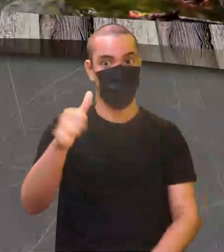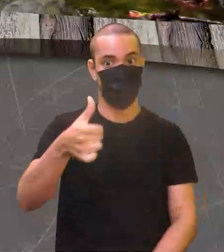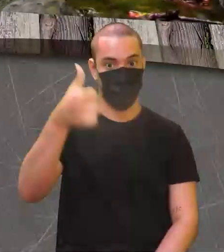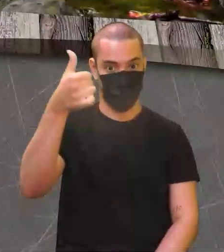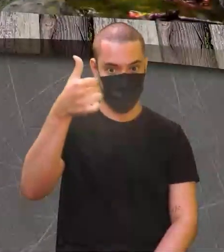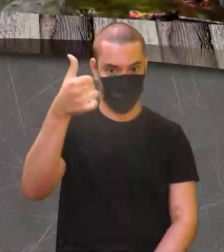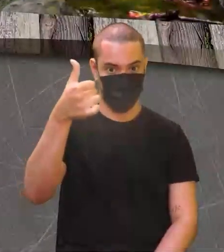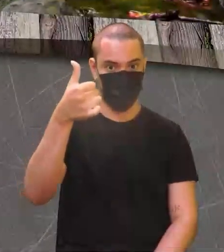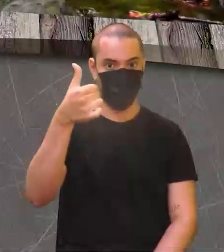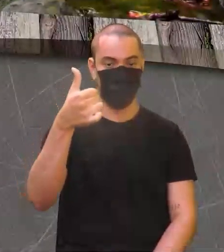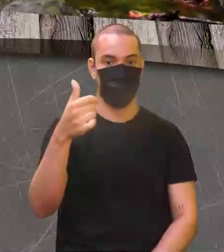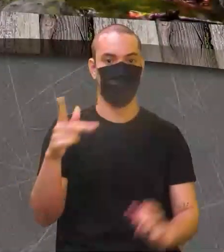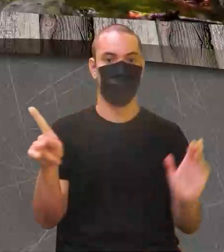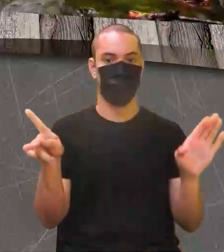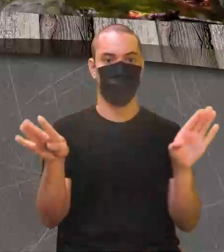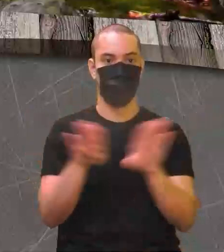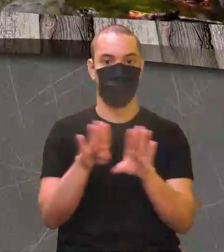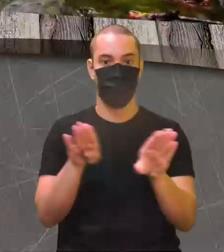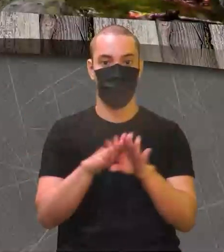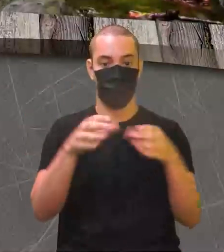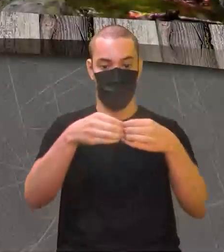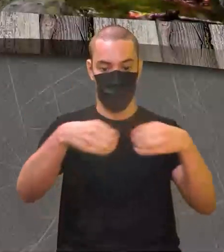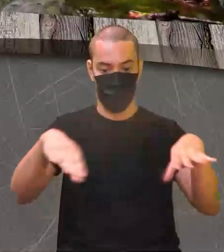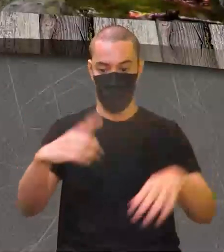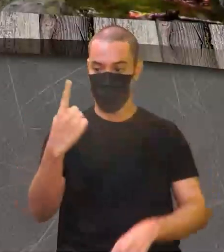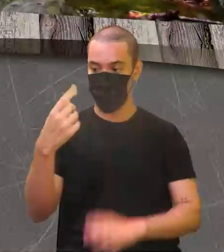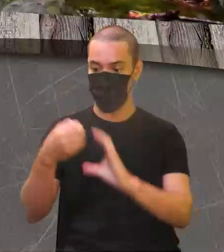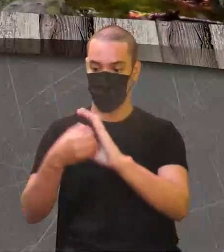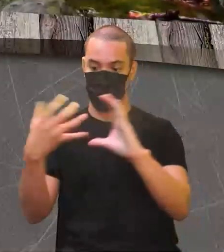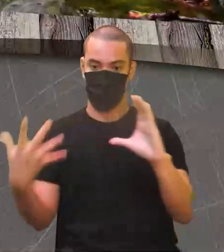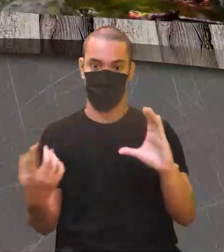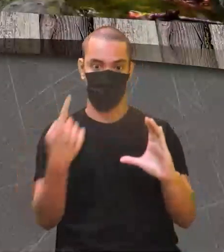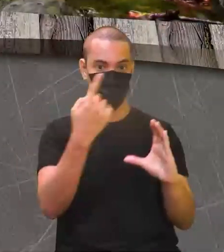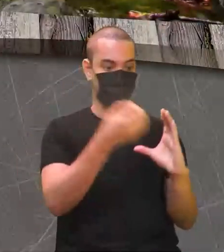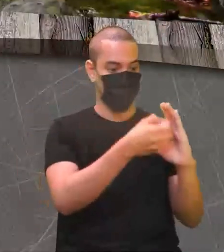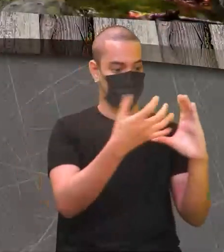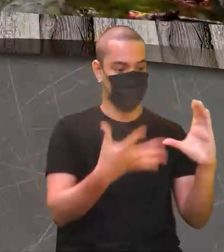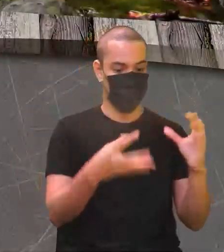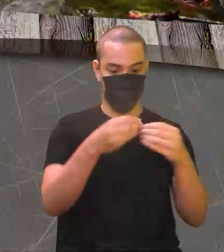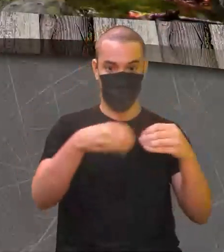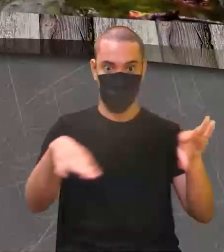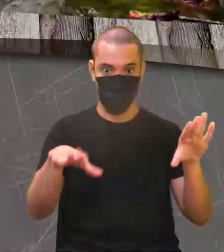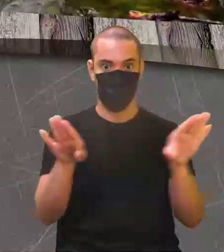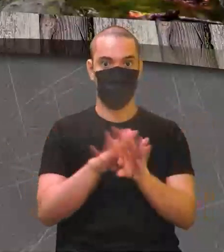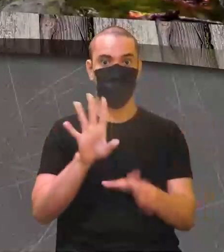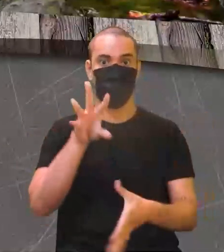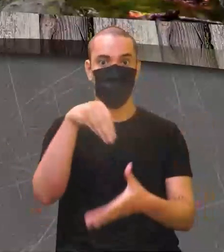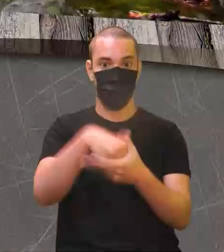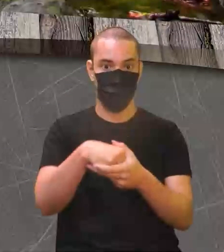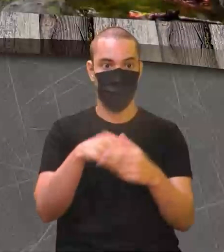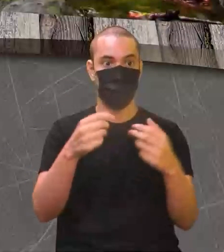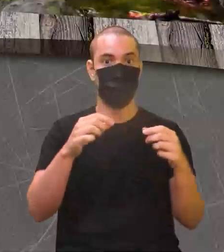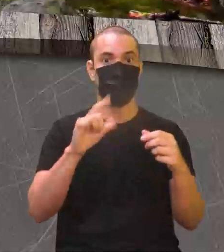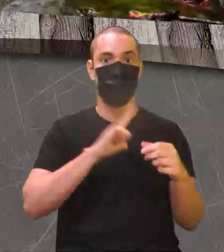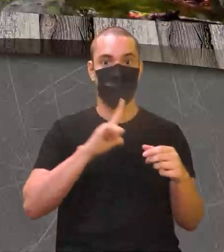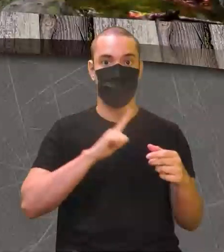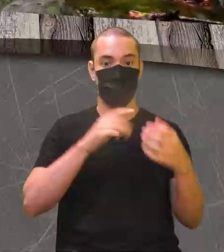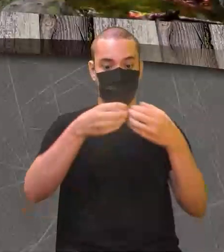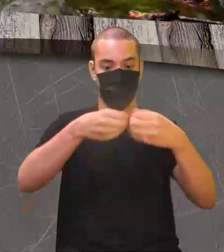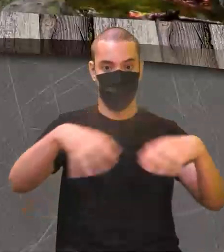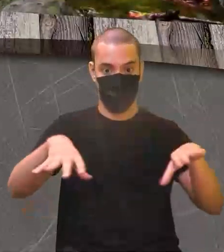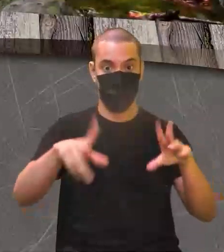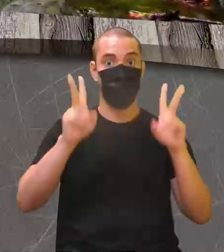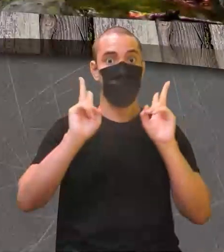de Mendel, que é a lei da segregação, onde uma característica é determinada por um par de fatores e que na formação dos gametas se separa.